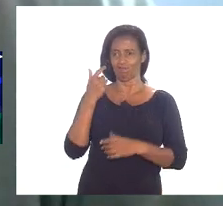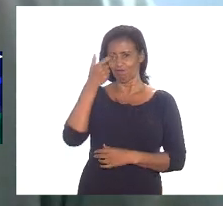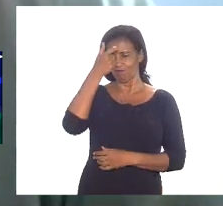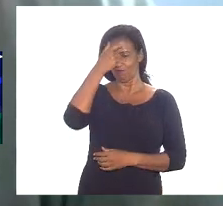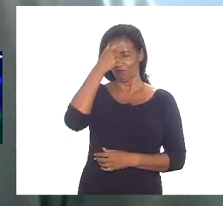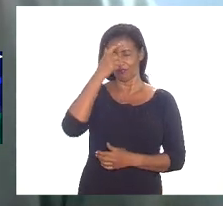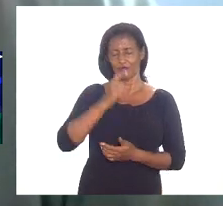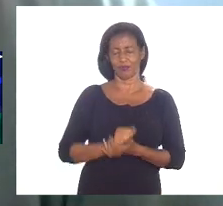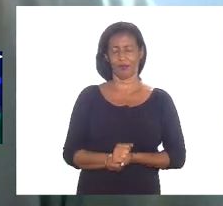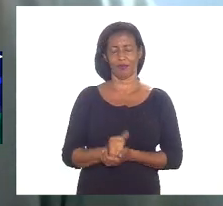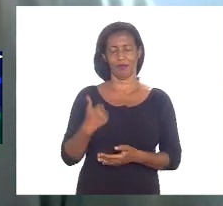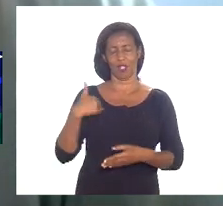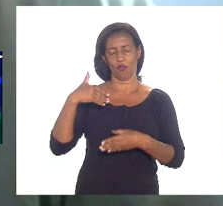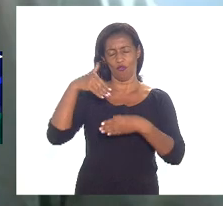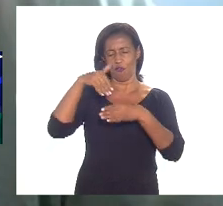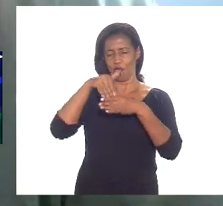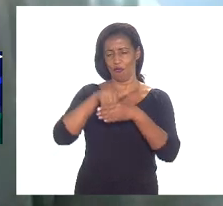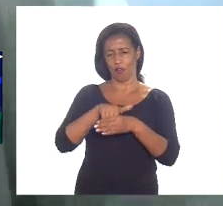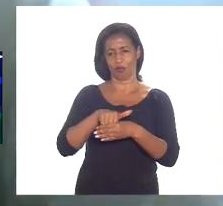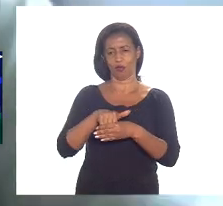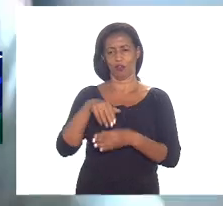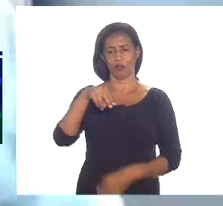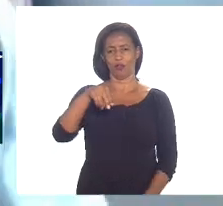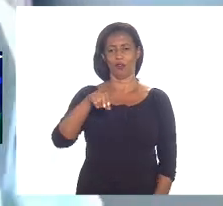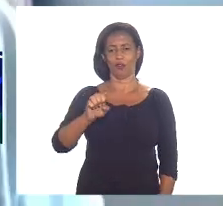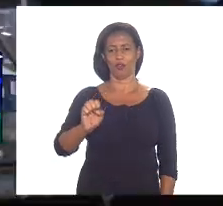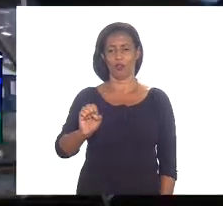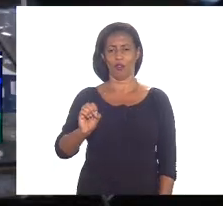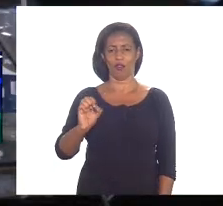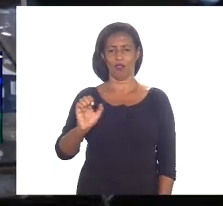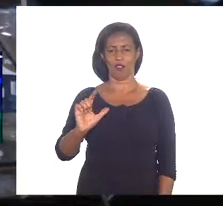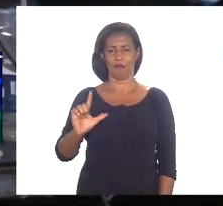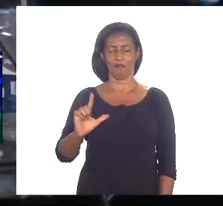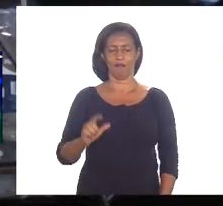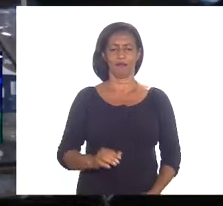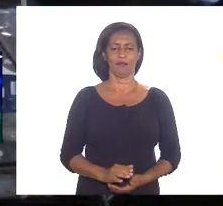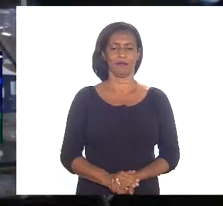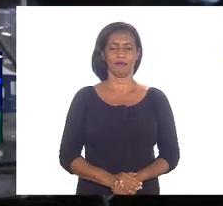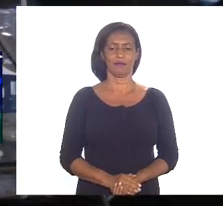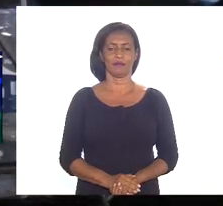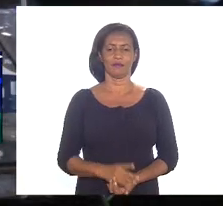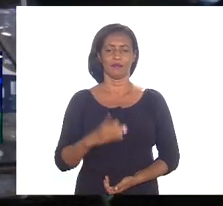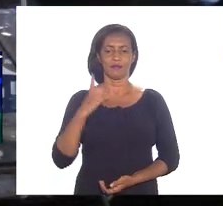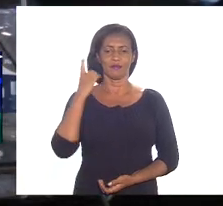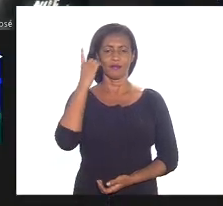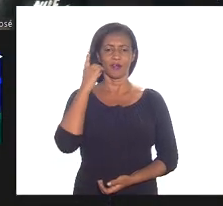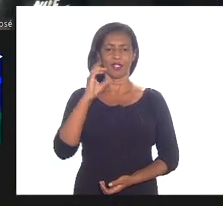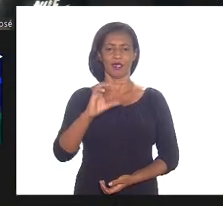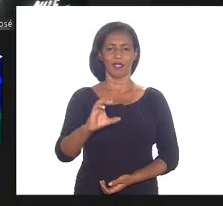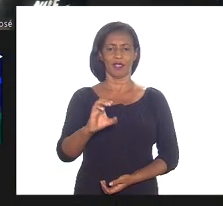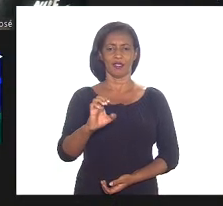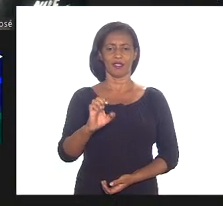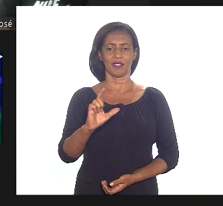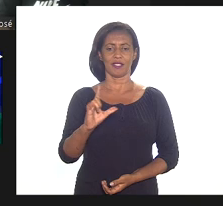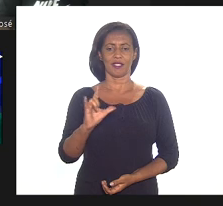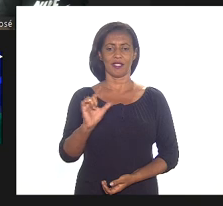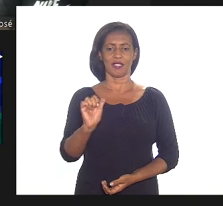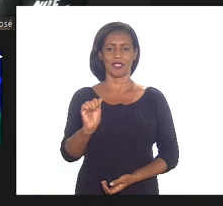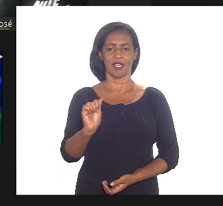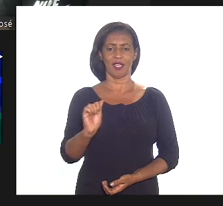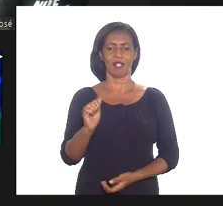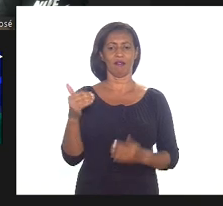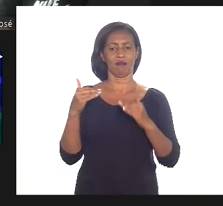portanto voto consciente Noel de Carvalho deputada Célia Jordão a